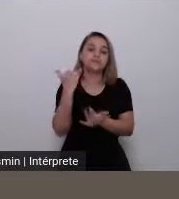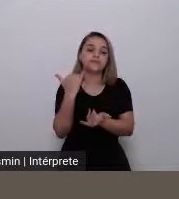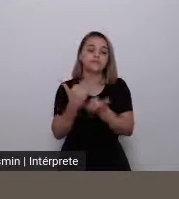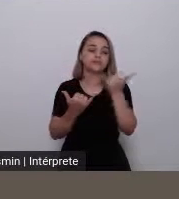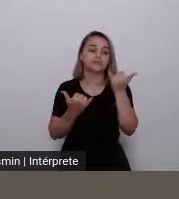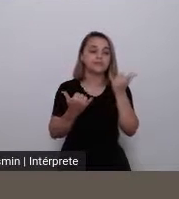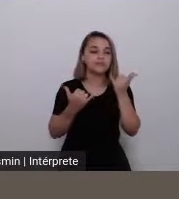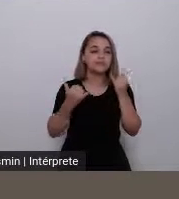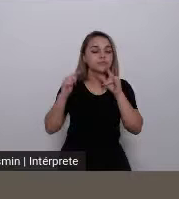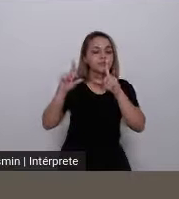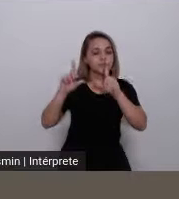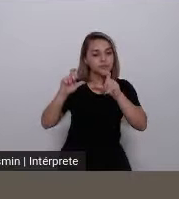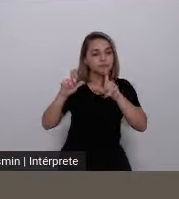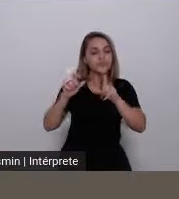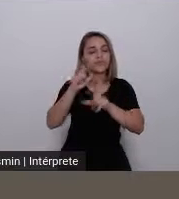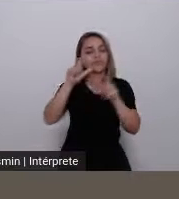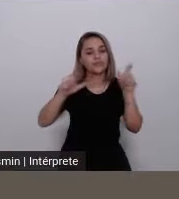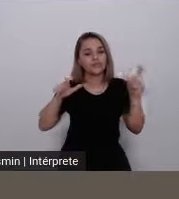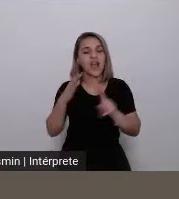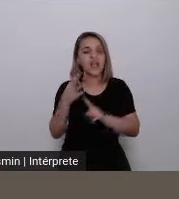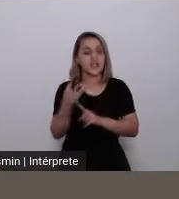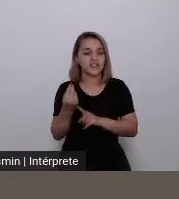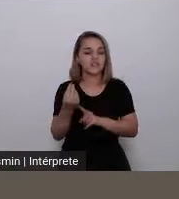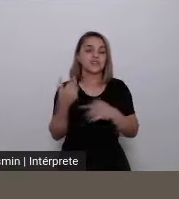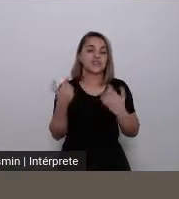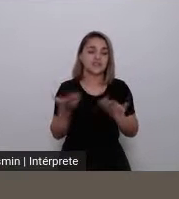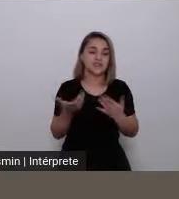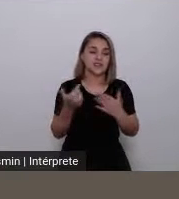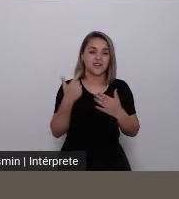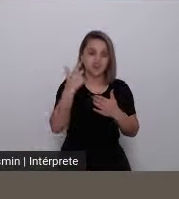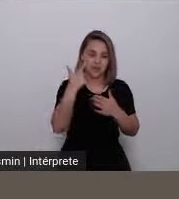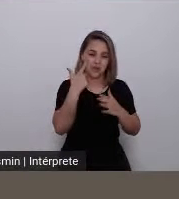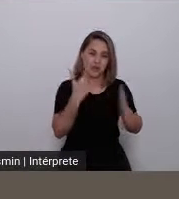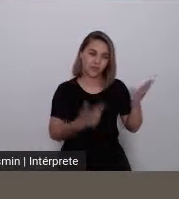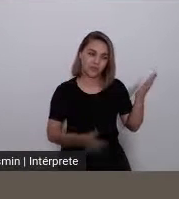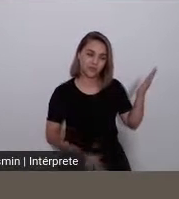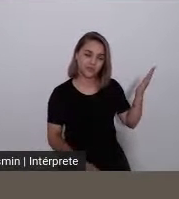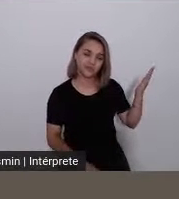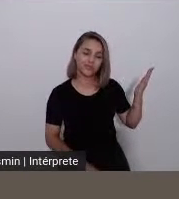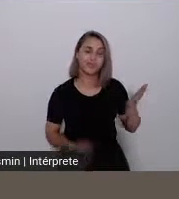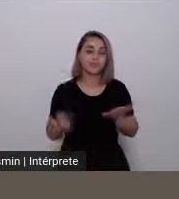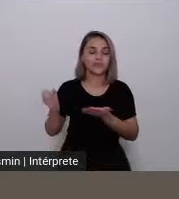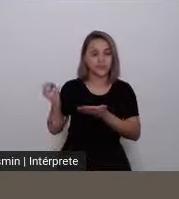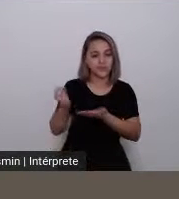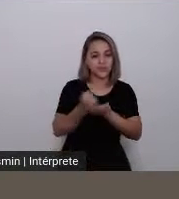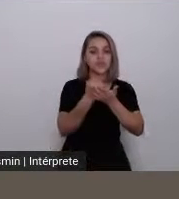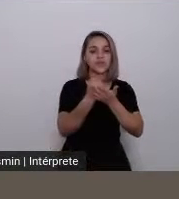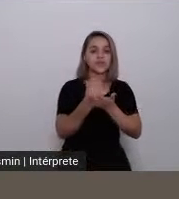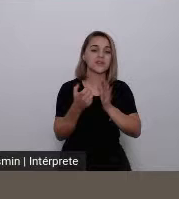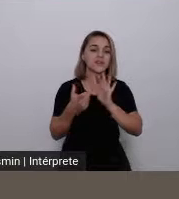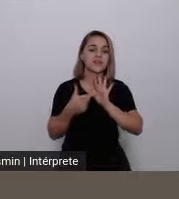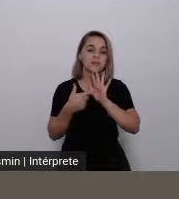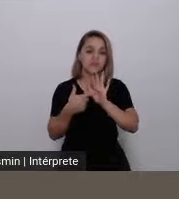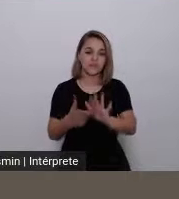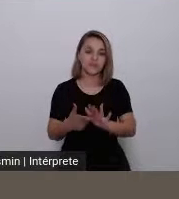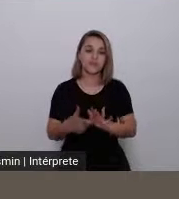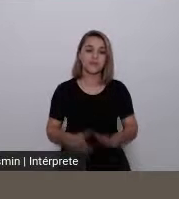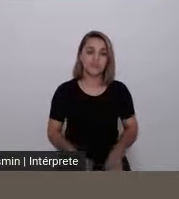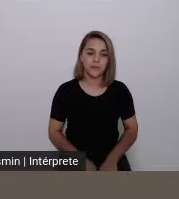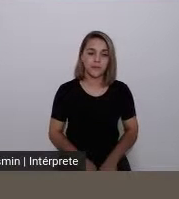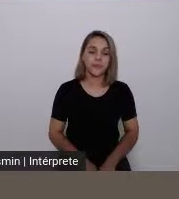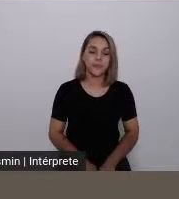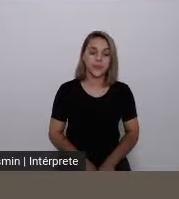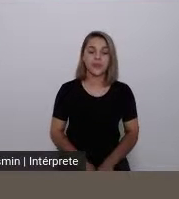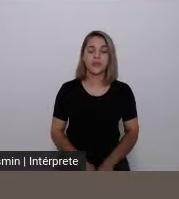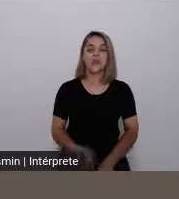fotográficos. E aqui eu trouxe só para mostrar como isso já estava presente desde o século XIX,